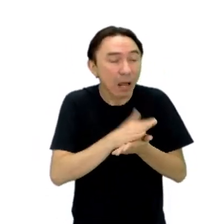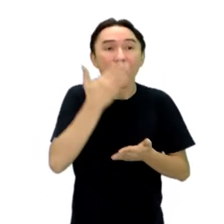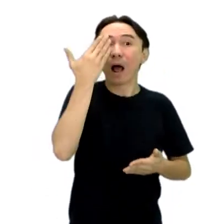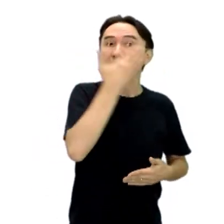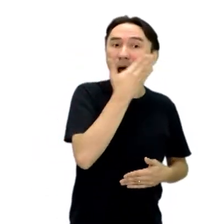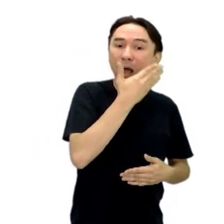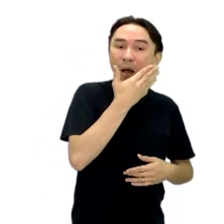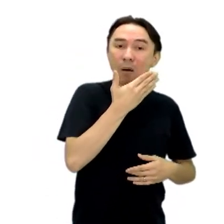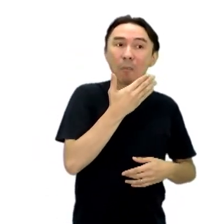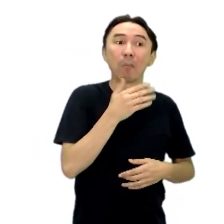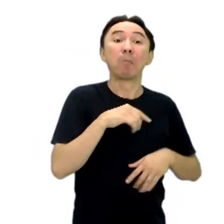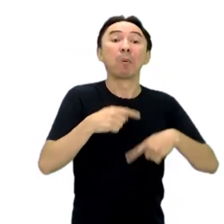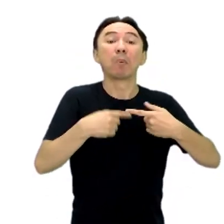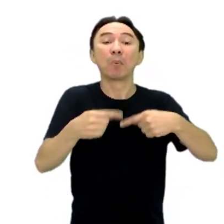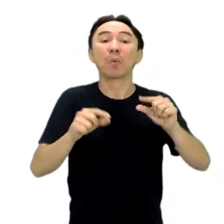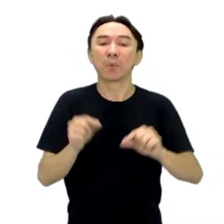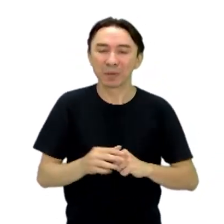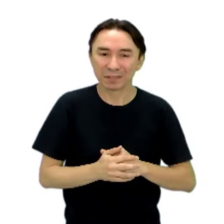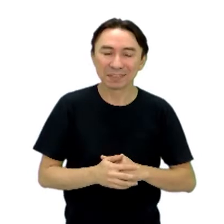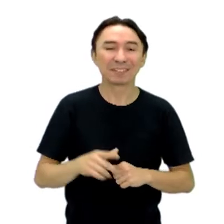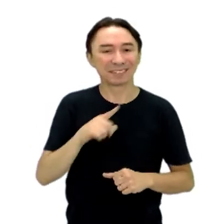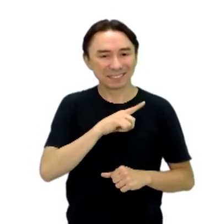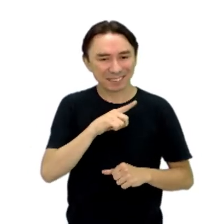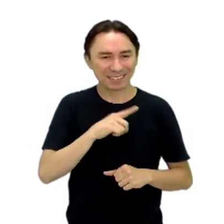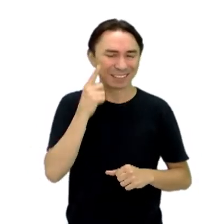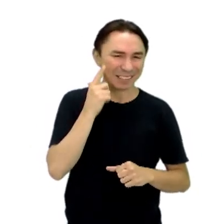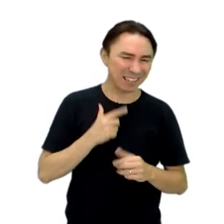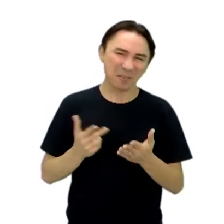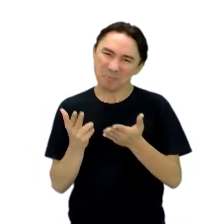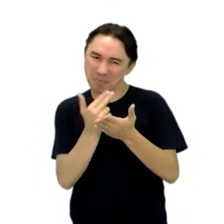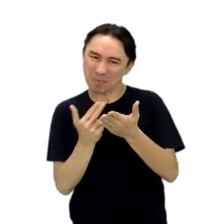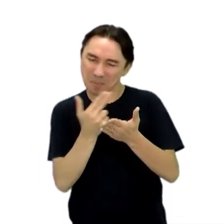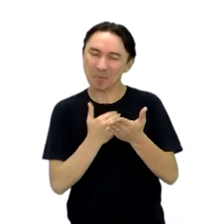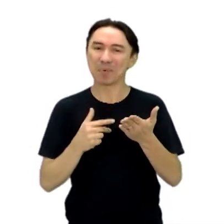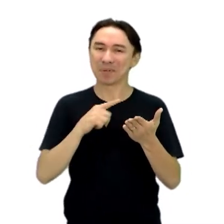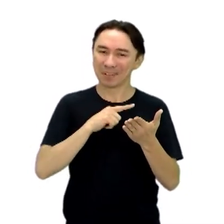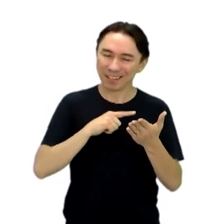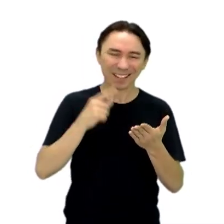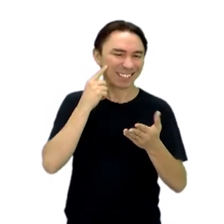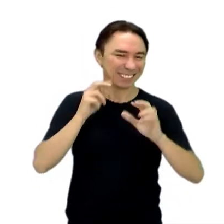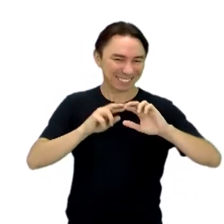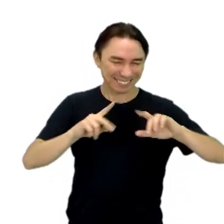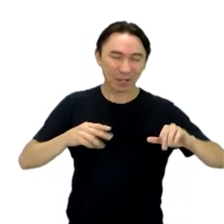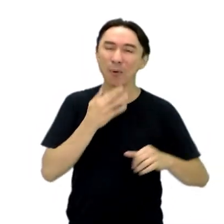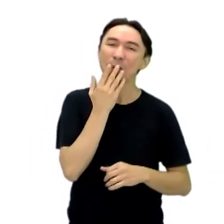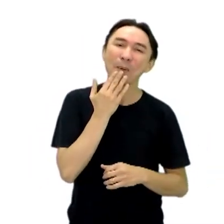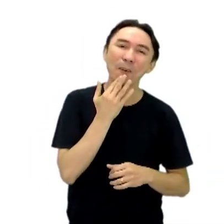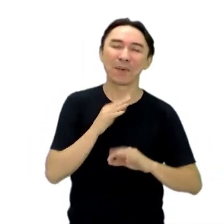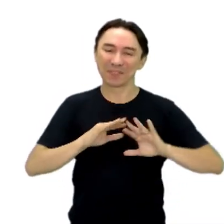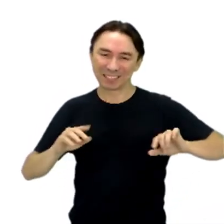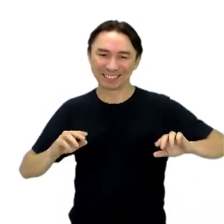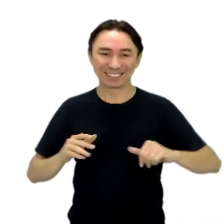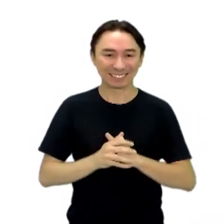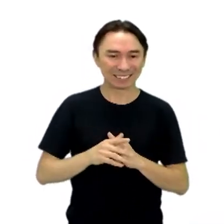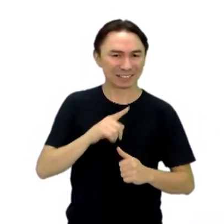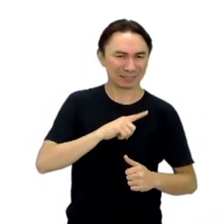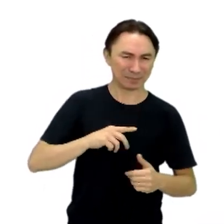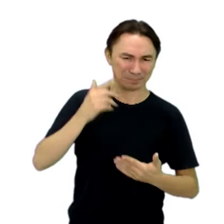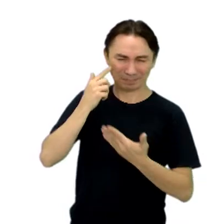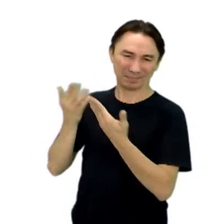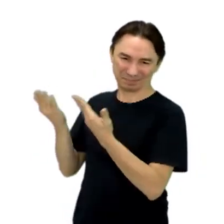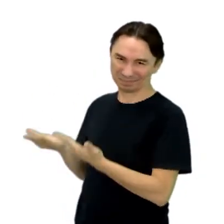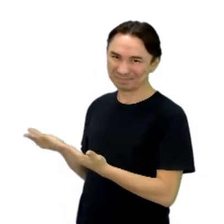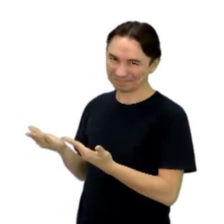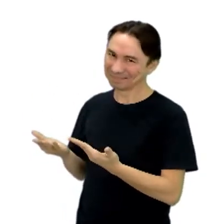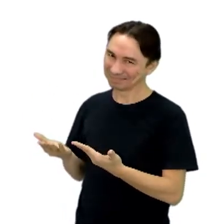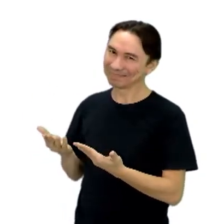uma ilustração, tem as cores. O layout é um jeito de chamar a atenção para uma reportagem. E aqui a gente tem um layout bem simpático,